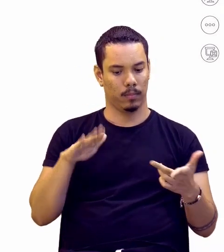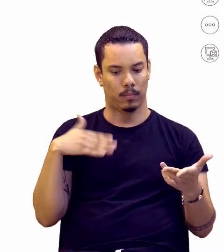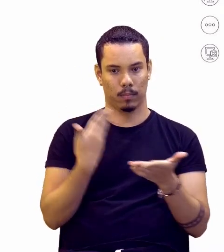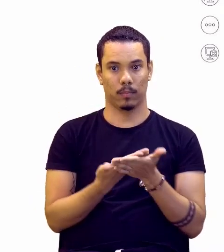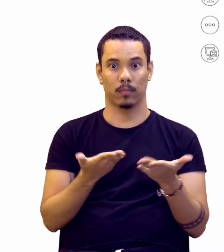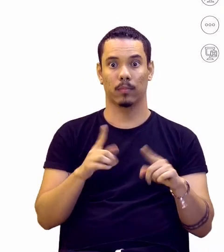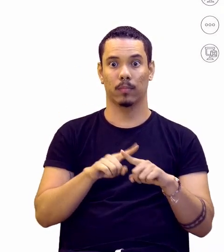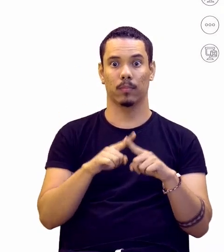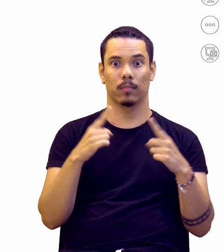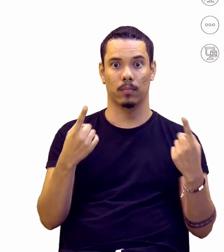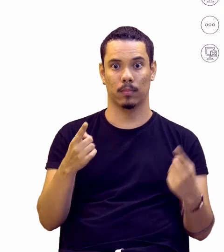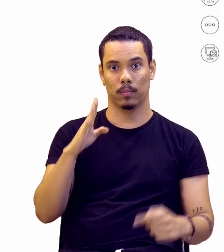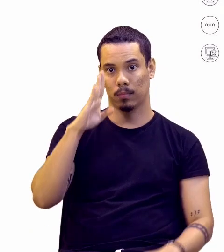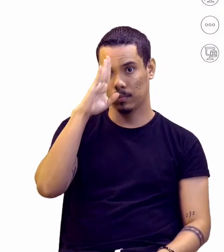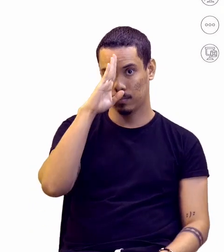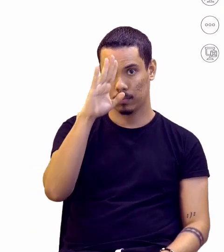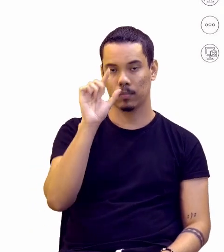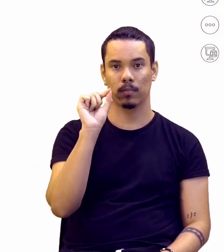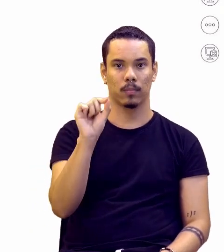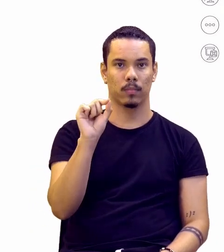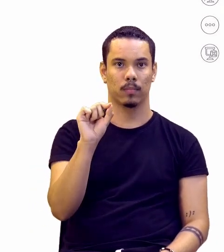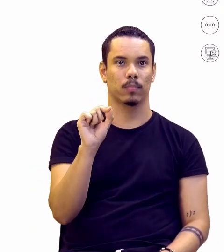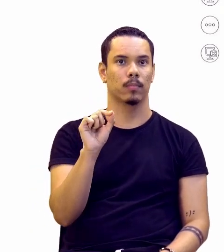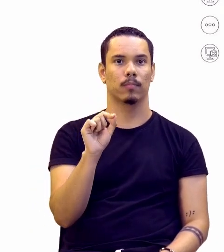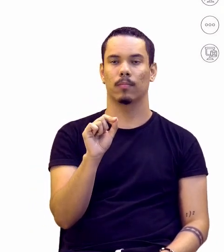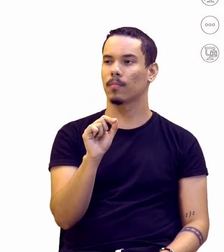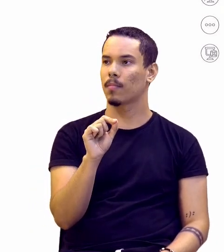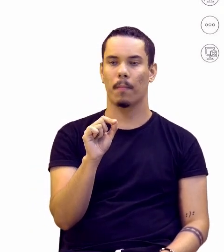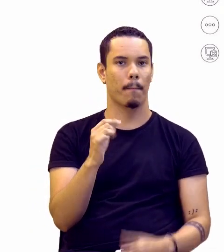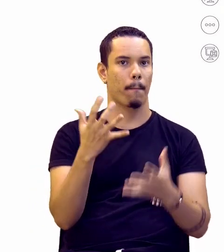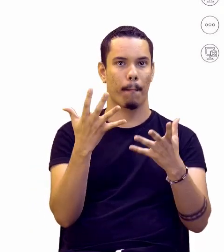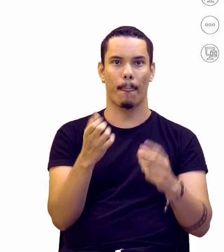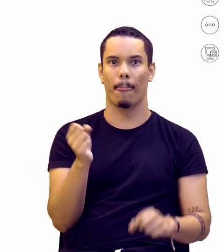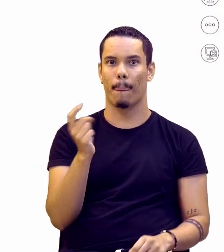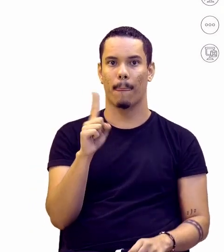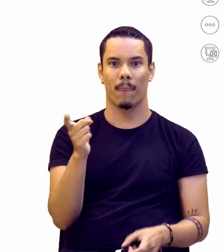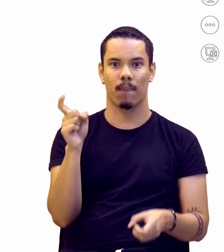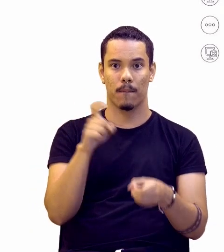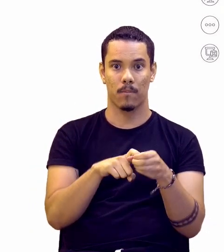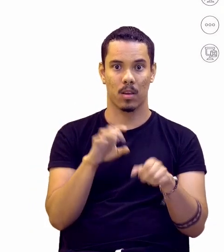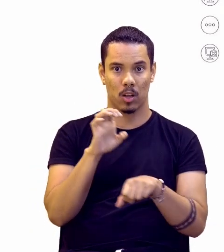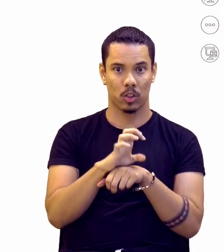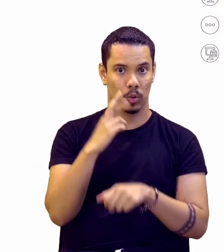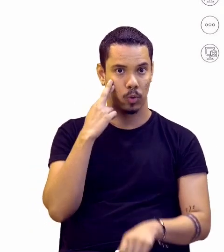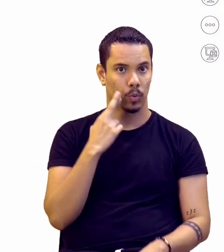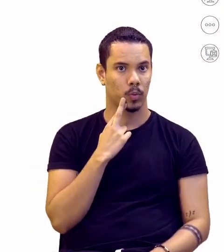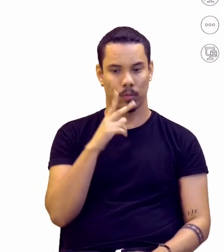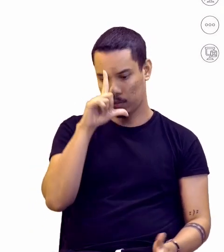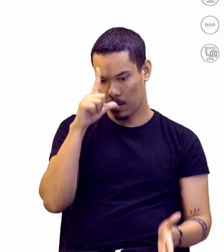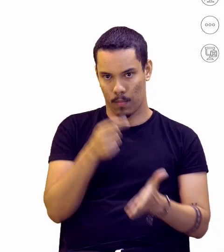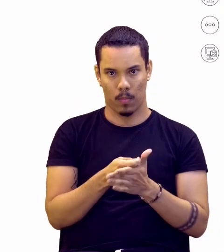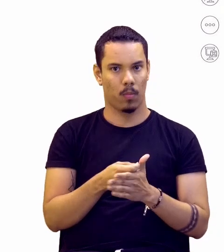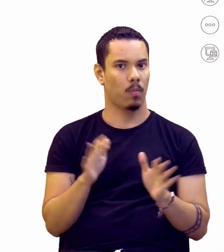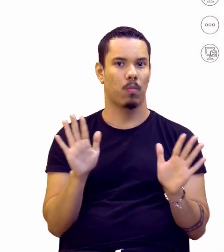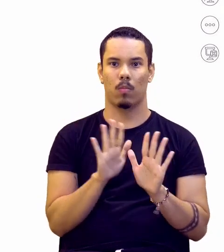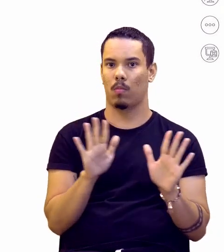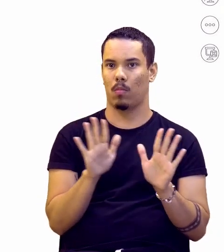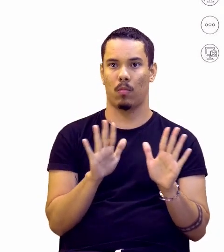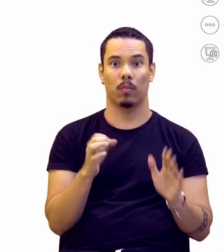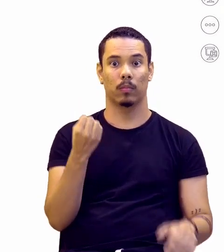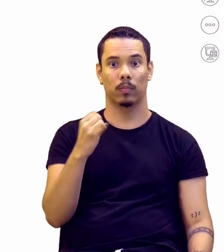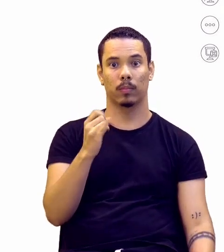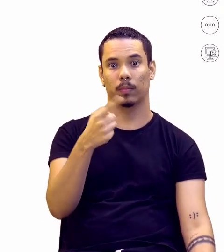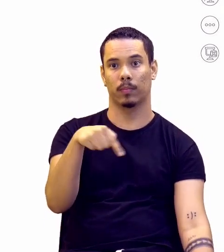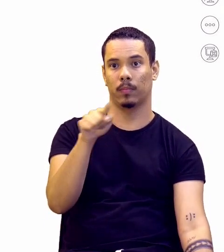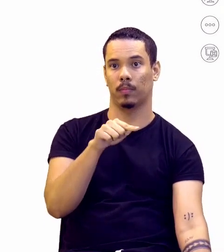seguinte, esse desmatamento, ele não vai fazer com que se torne o estado de Rondônia. Ele não determinou. Não. Agora, se você analisar